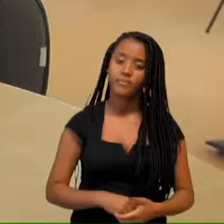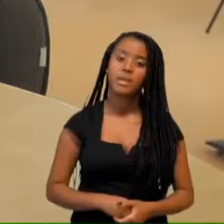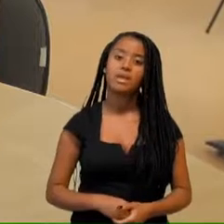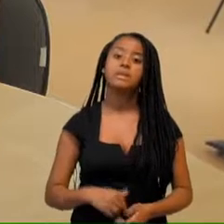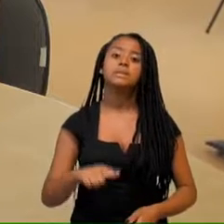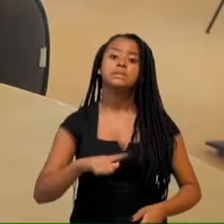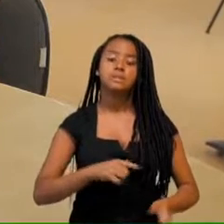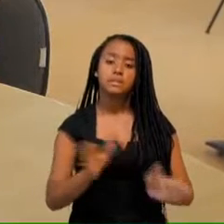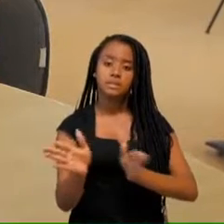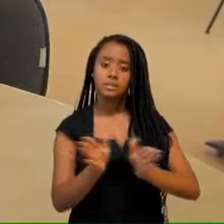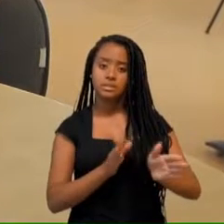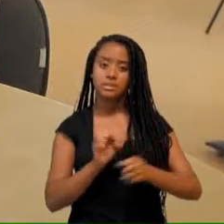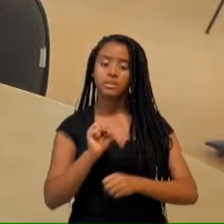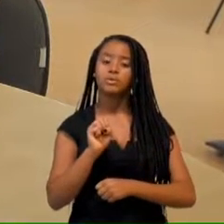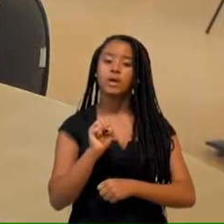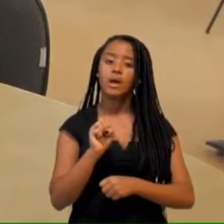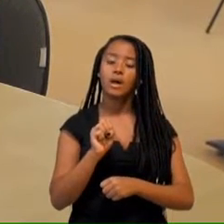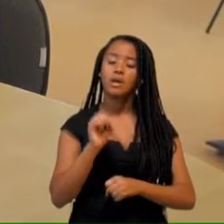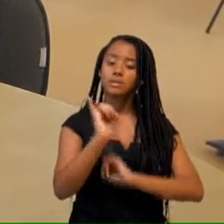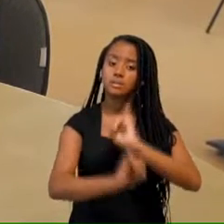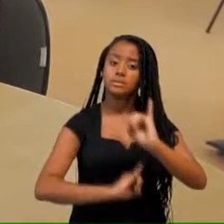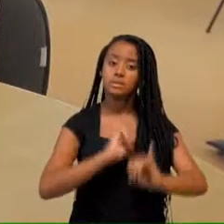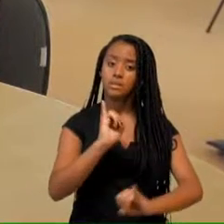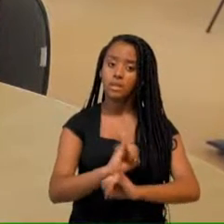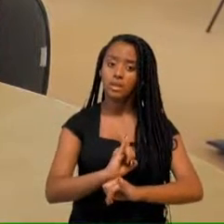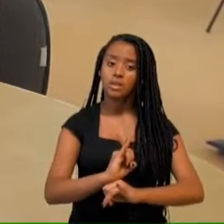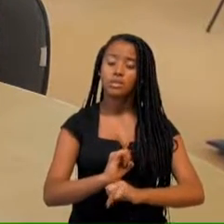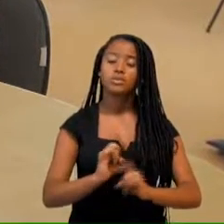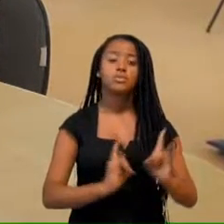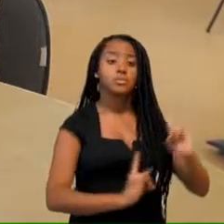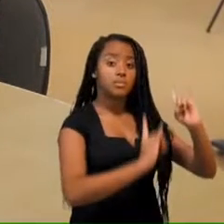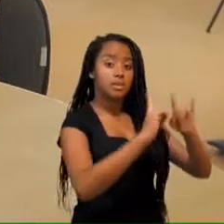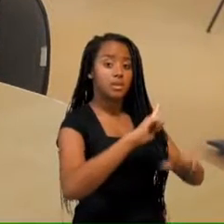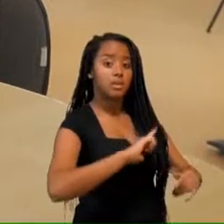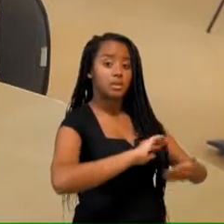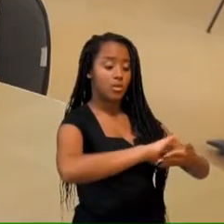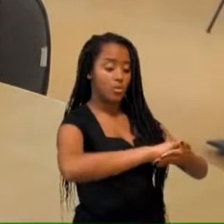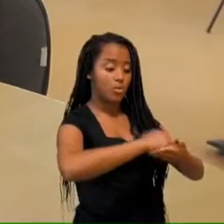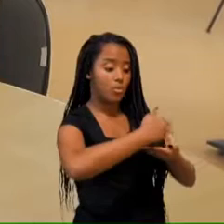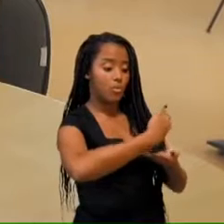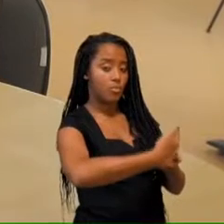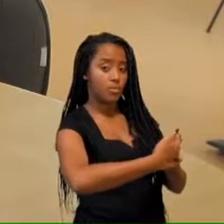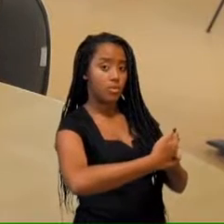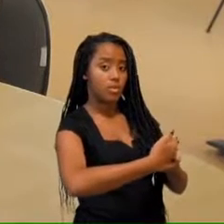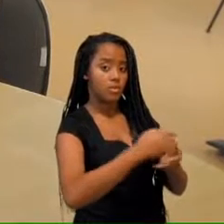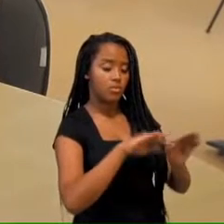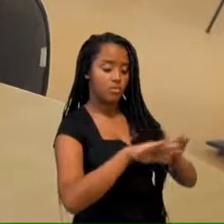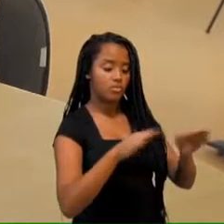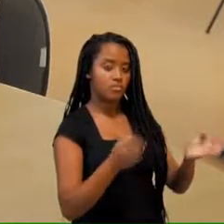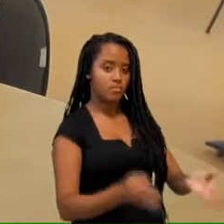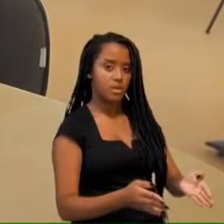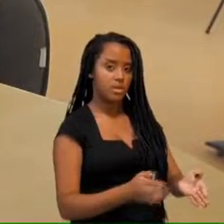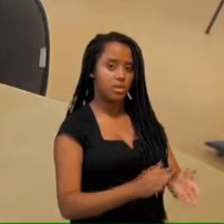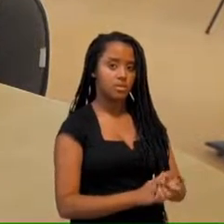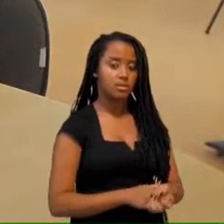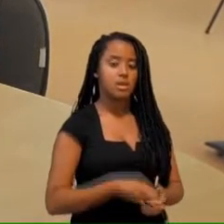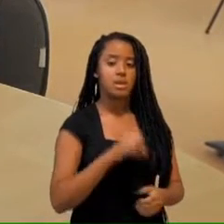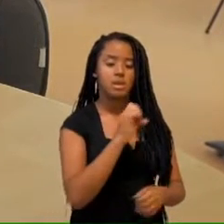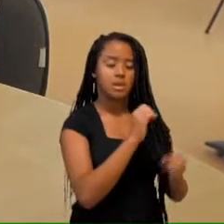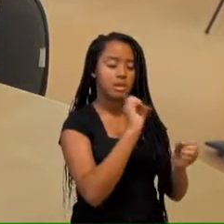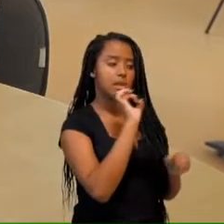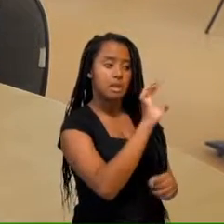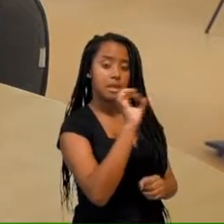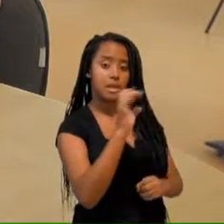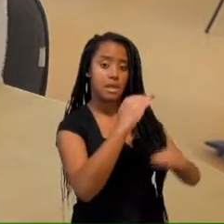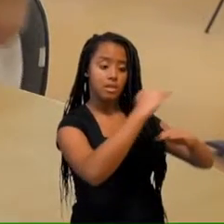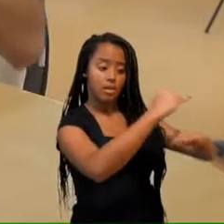wi-fi a os apartamentos são equipados com computadores também e computador de mesa pelo menos um para cada apartamento